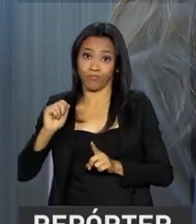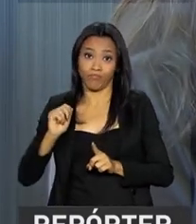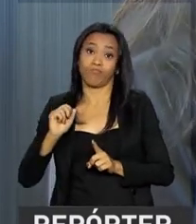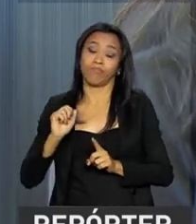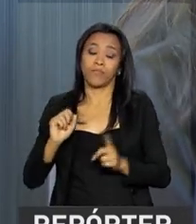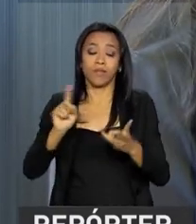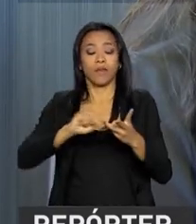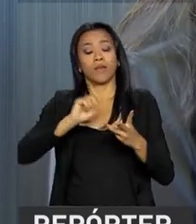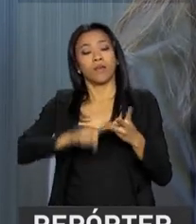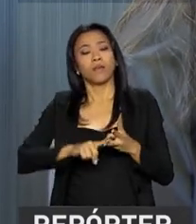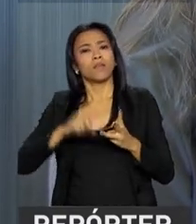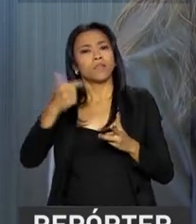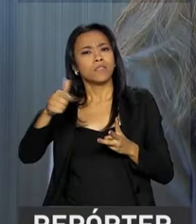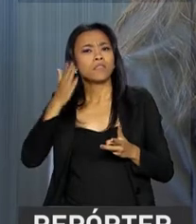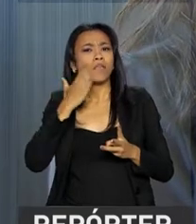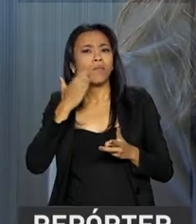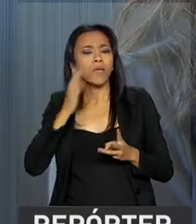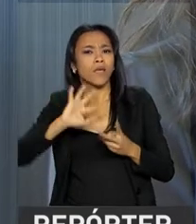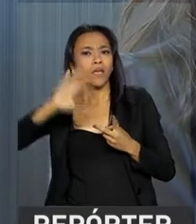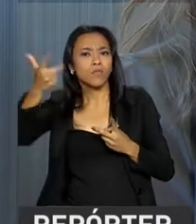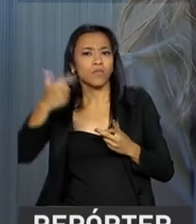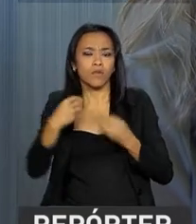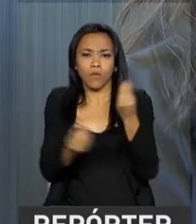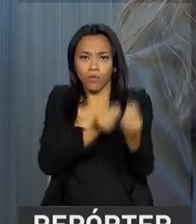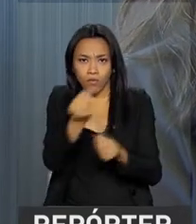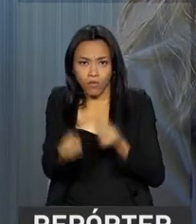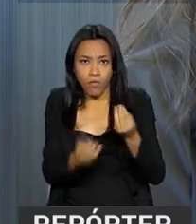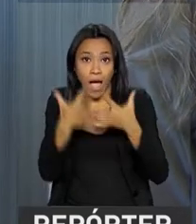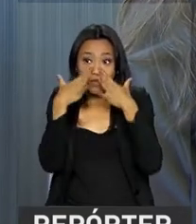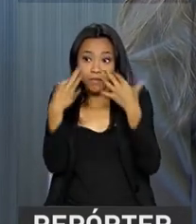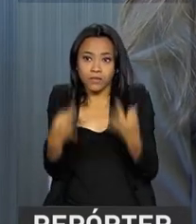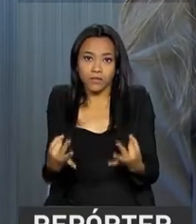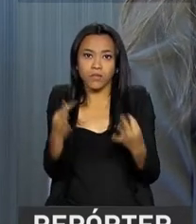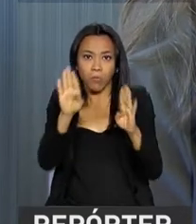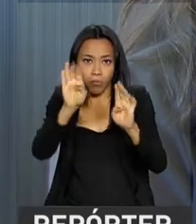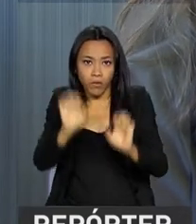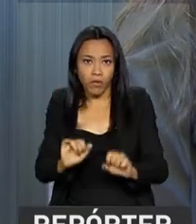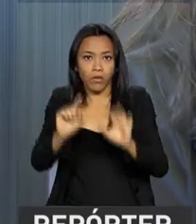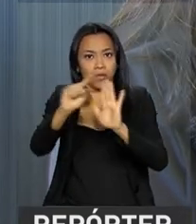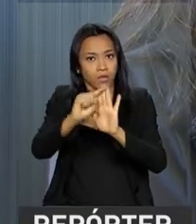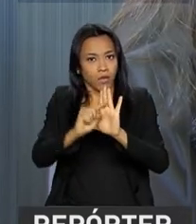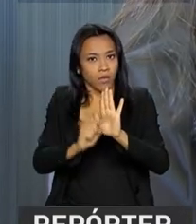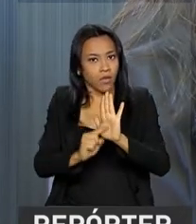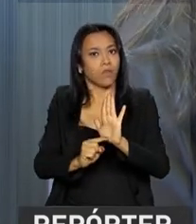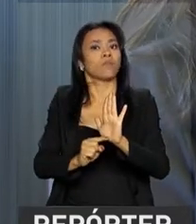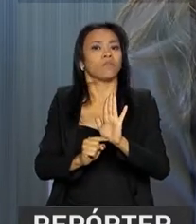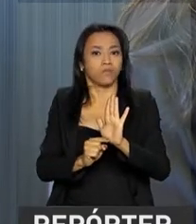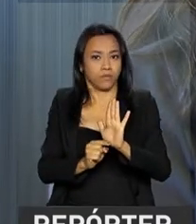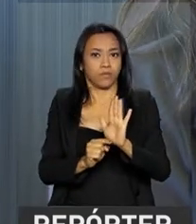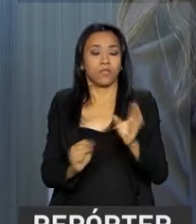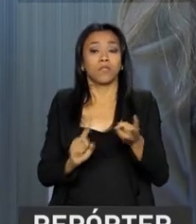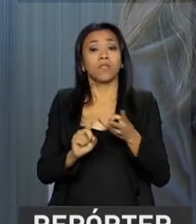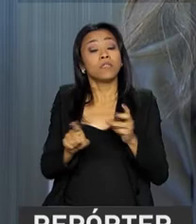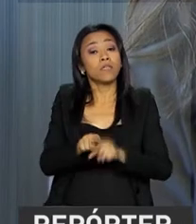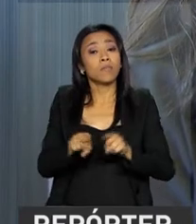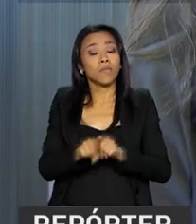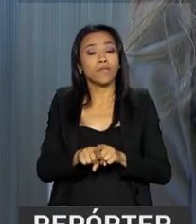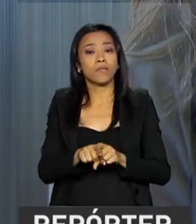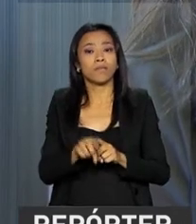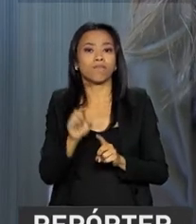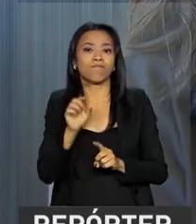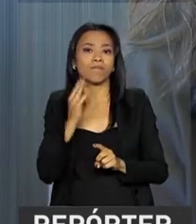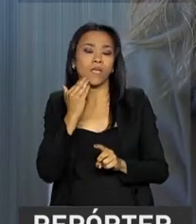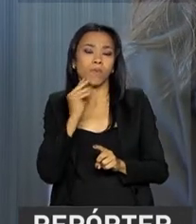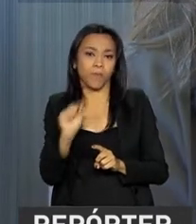regularizar as suas pendências não tem que observar bem essa questão e verificar situações em